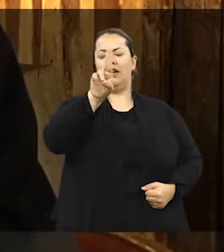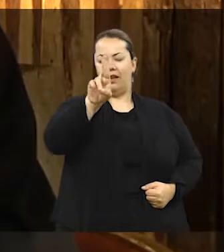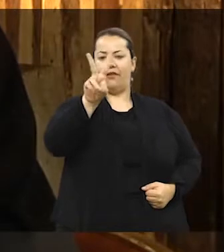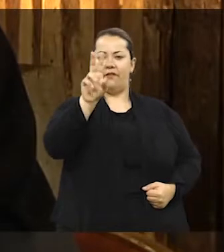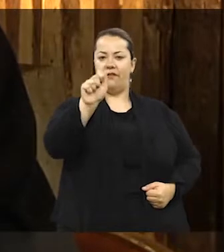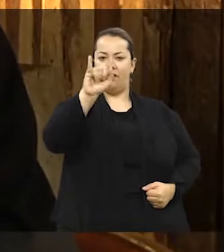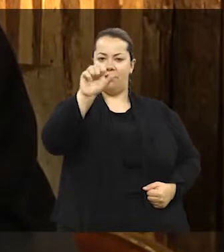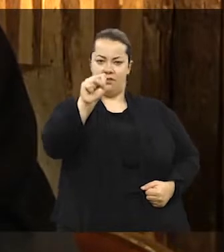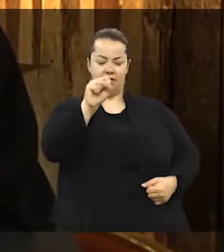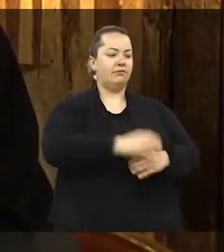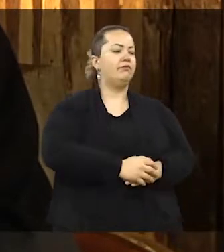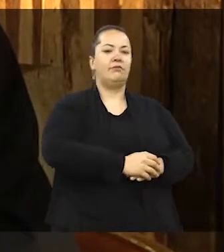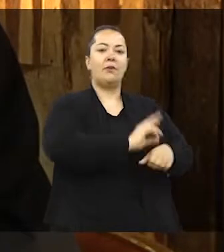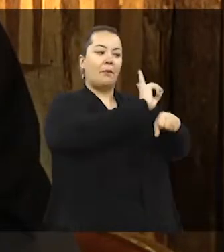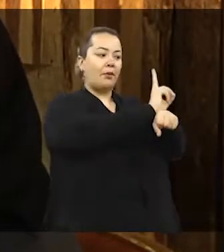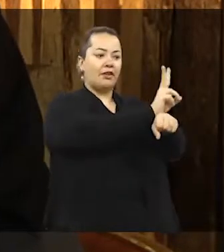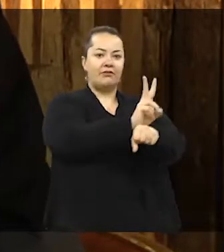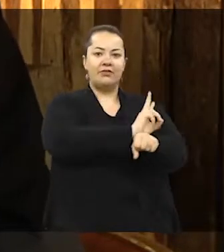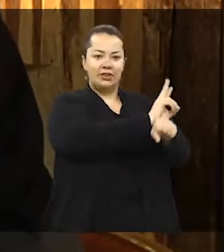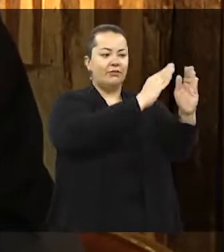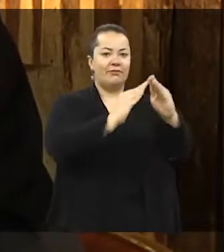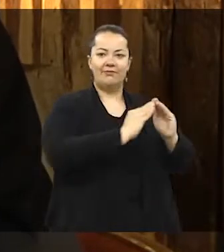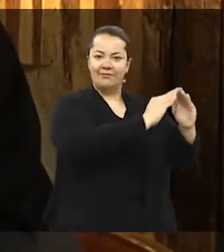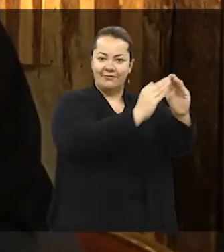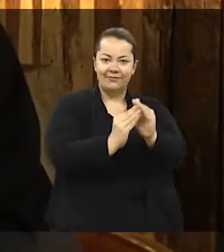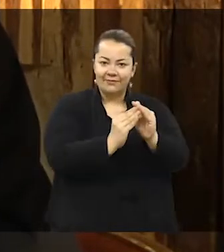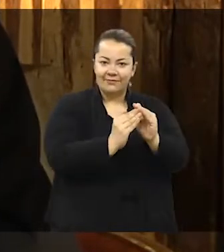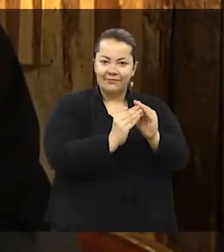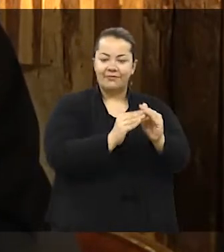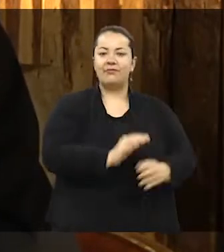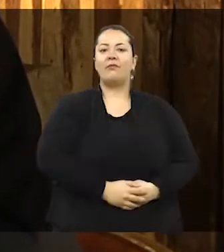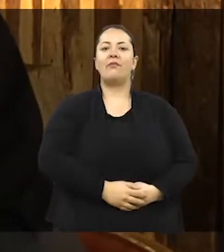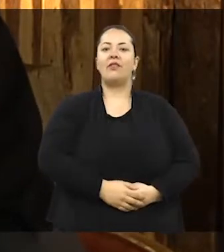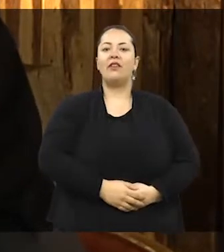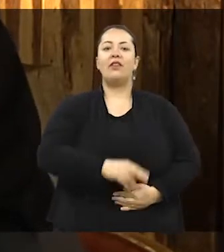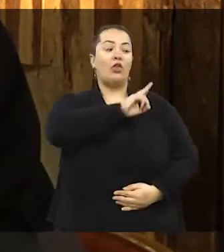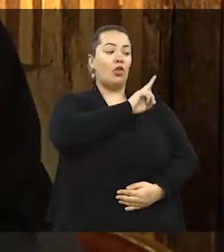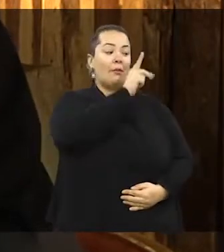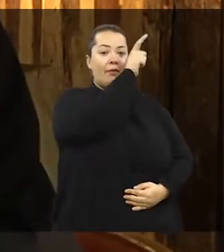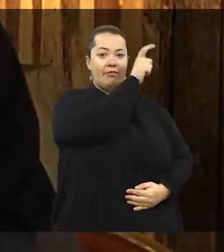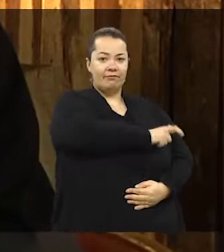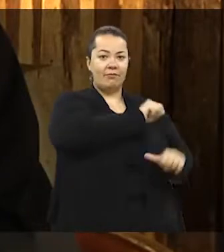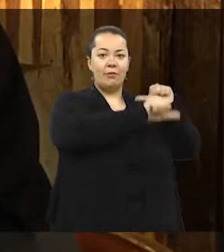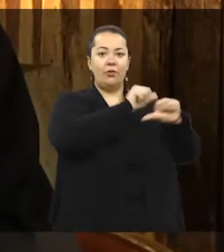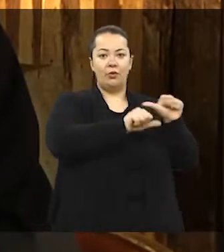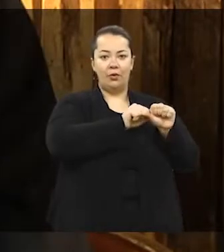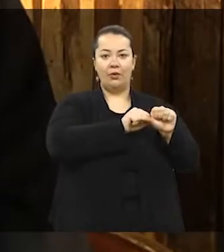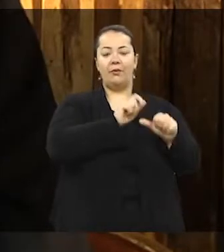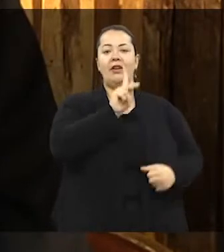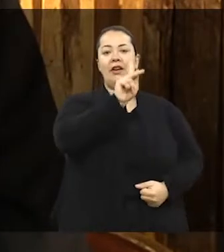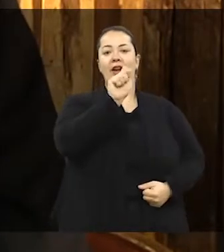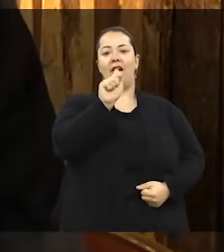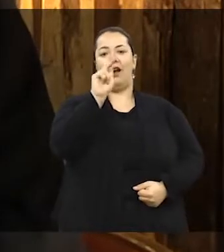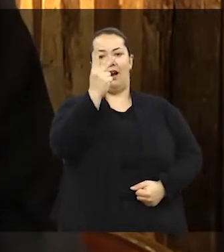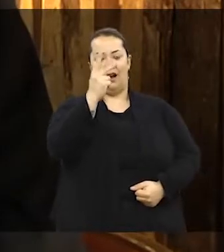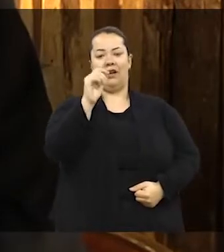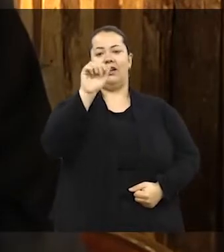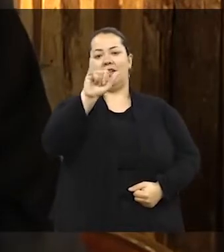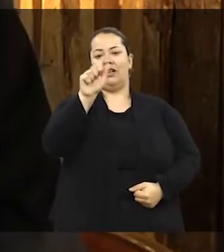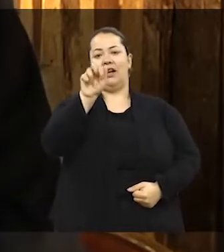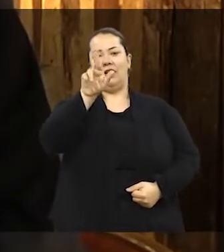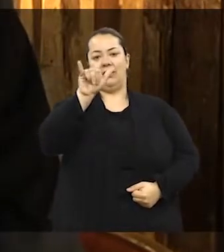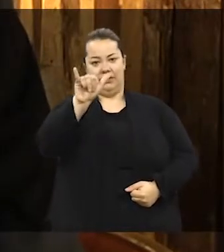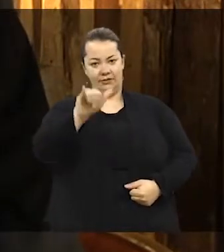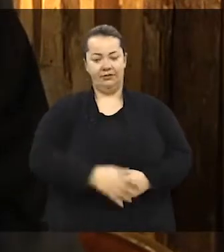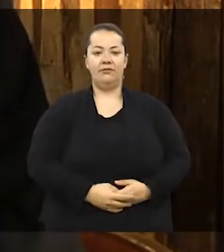ervais, protetora da raça Guarani, e ela passou a se chamar Kaaiari. Esta é uma das